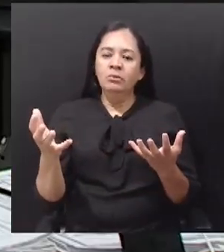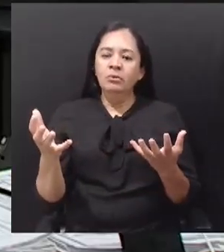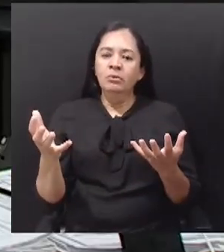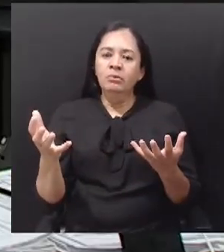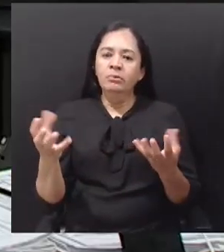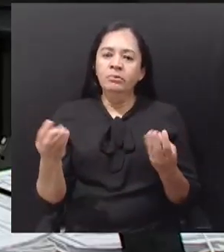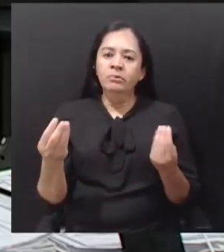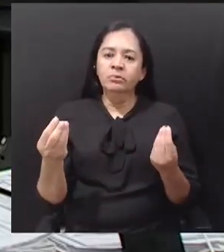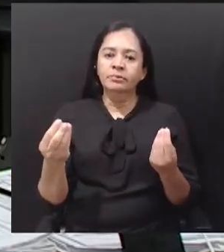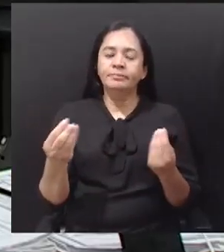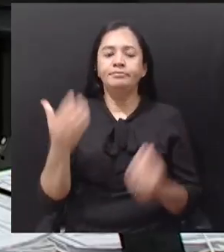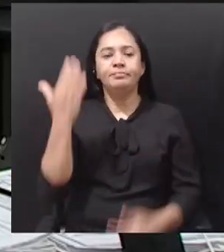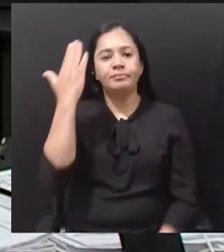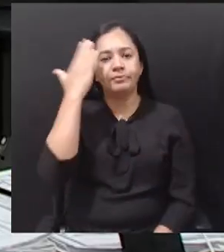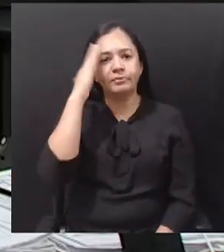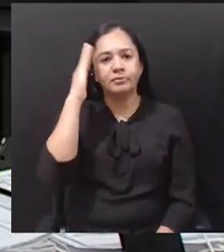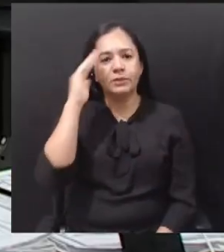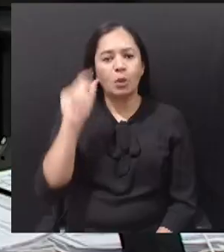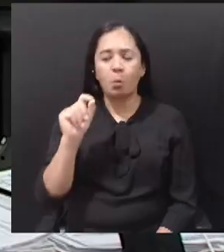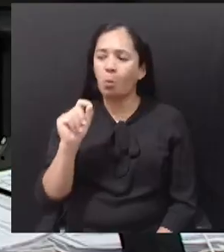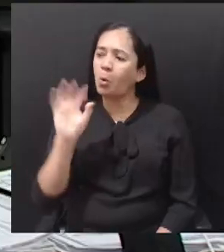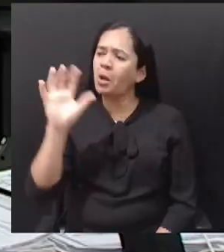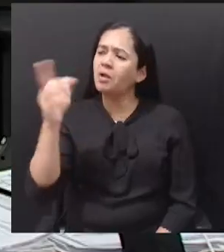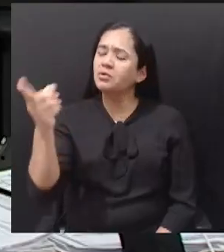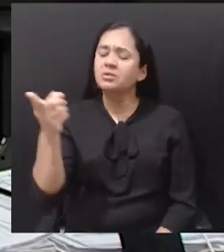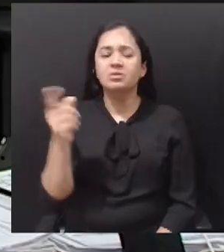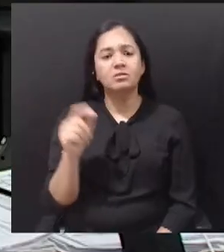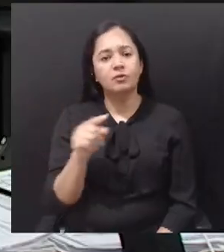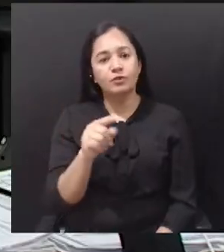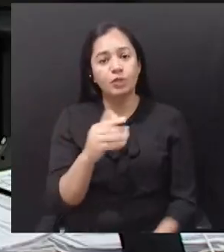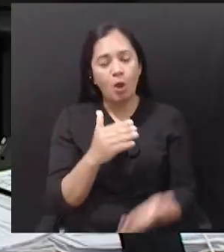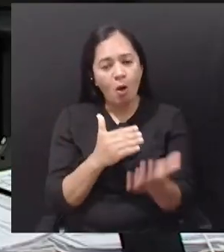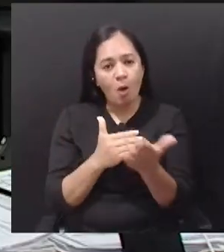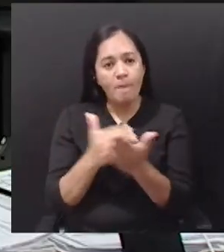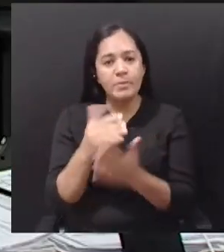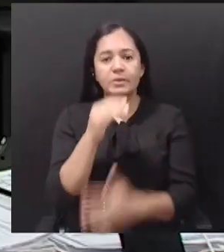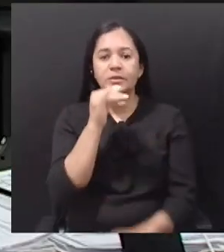entender aquele fenômeno. Então, você começa, por exemplo, formulando